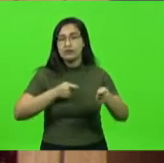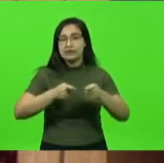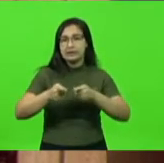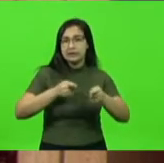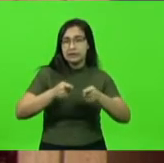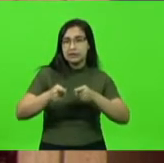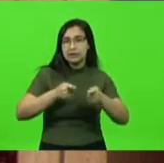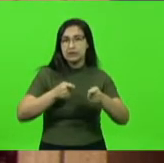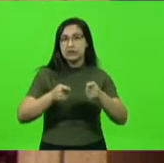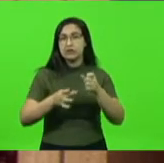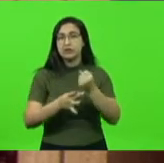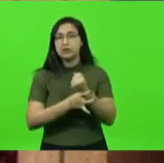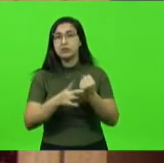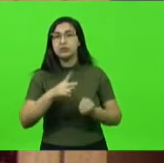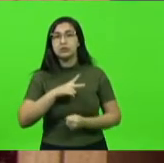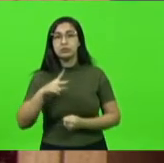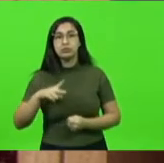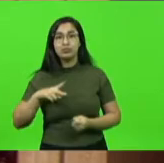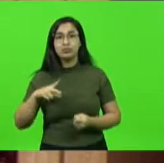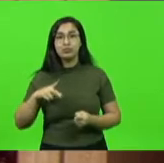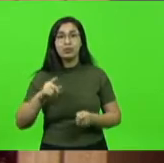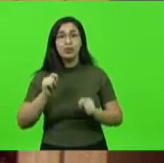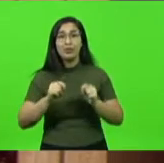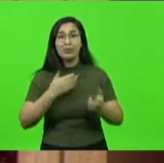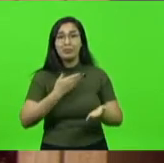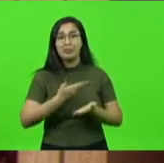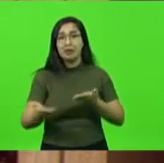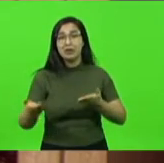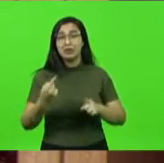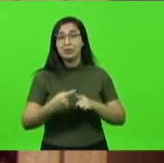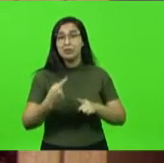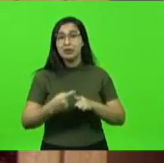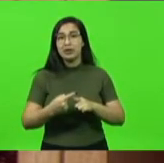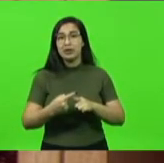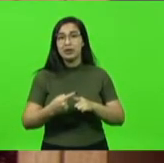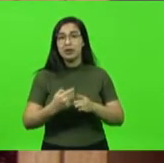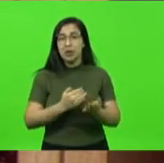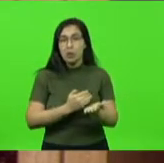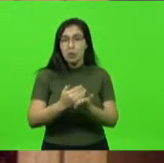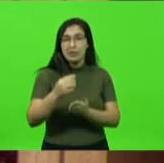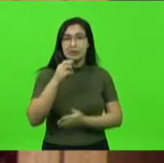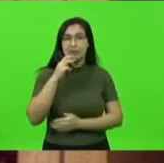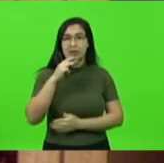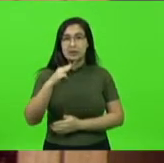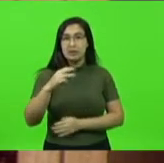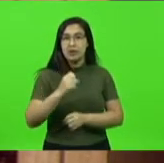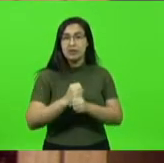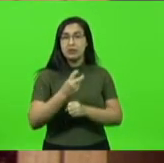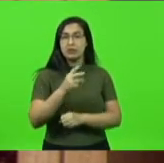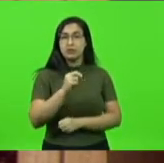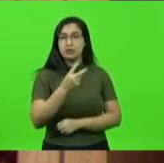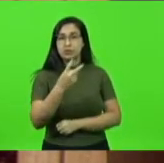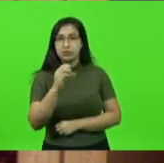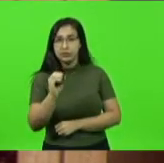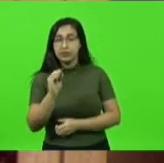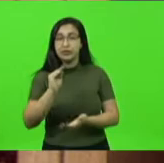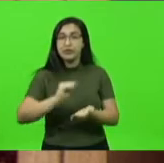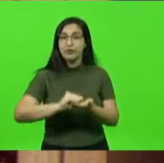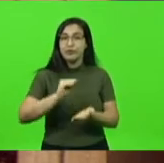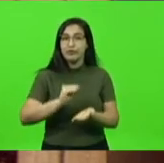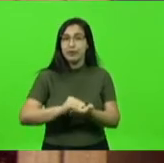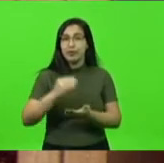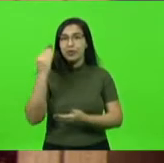segurança pública foi perdido, porque chega março de 2020. Por conta da falta de entendimento